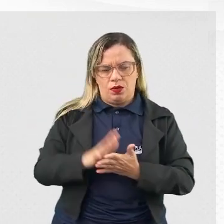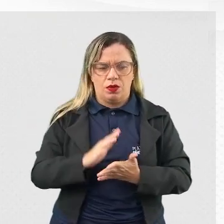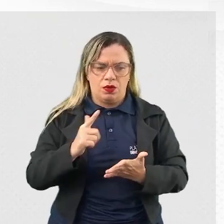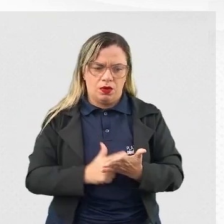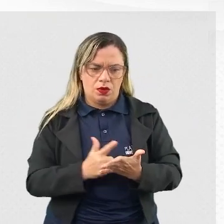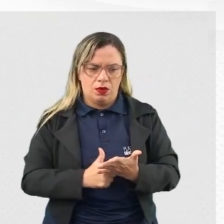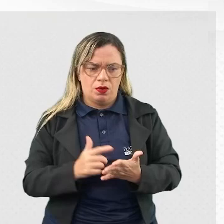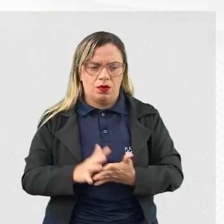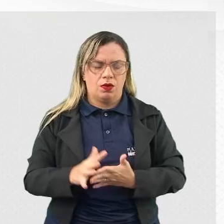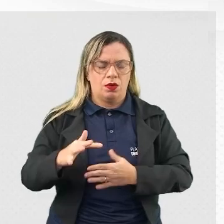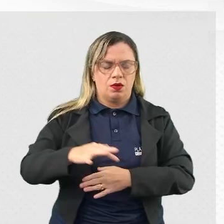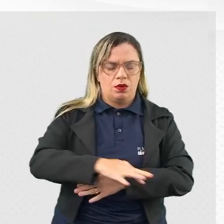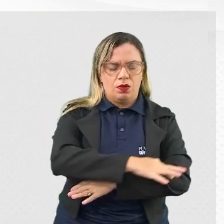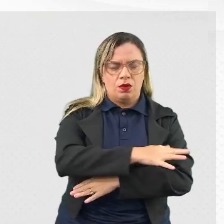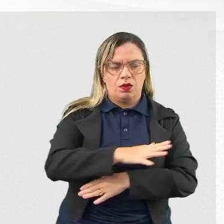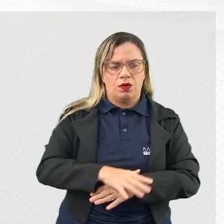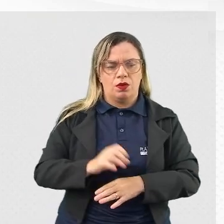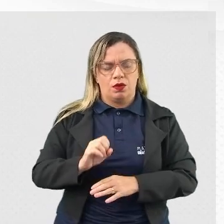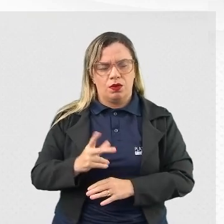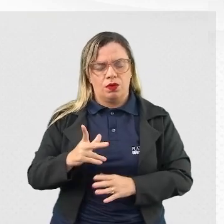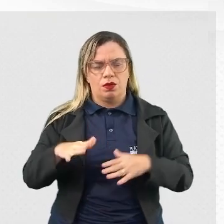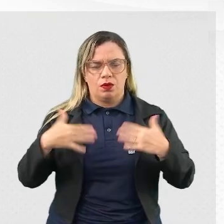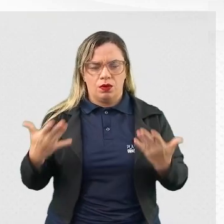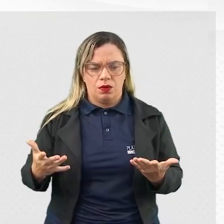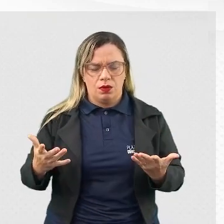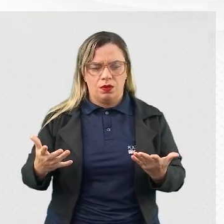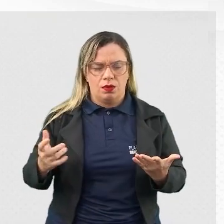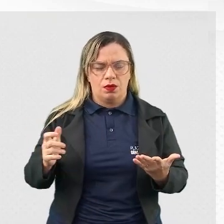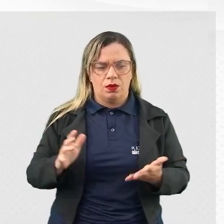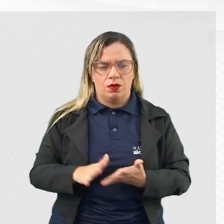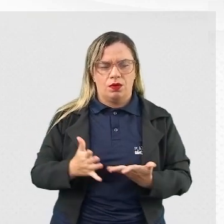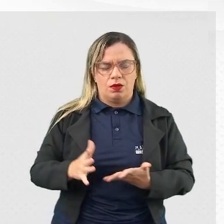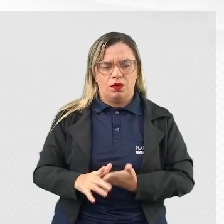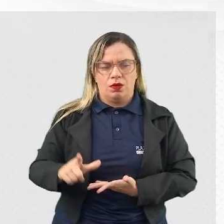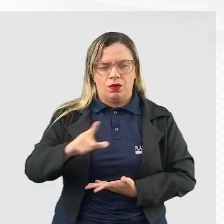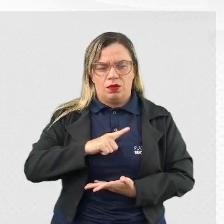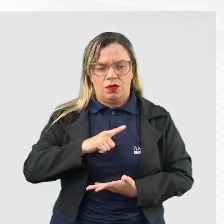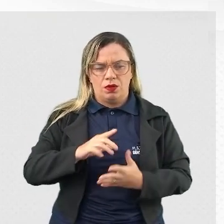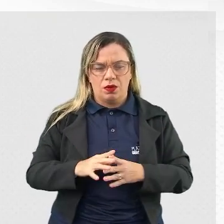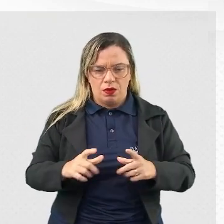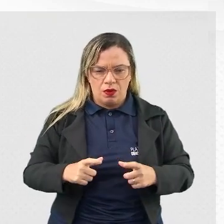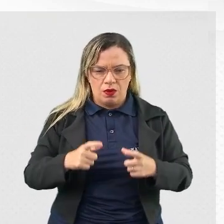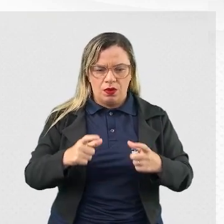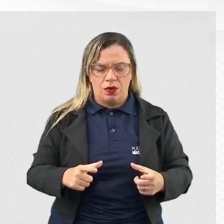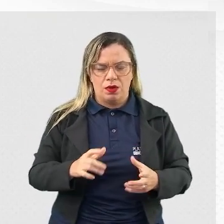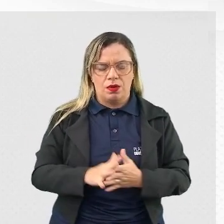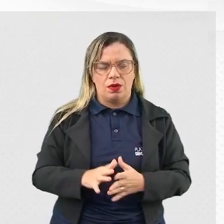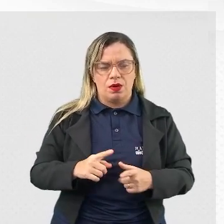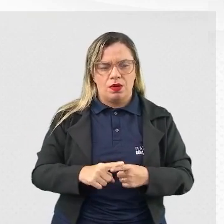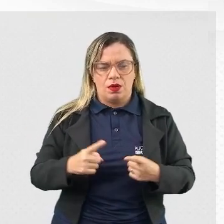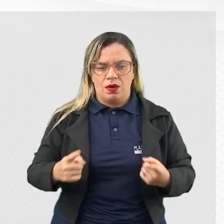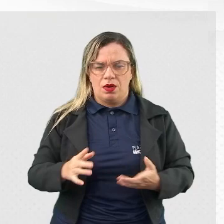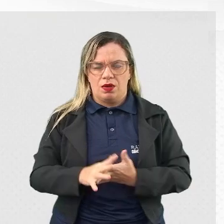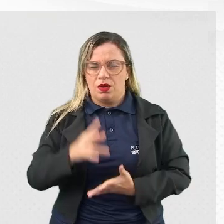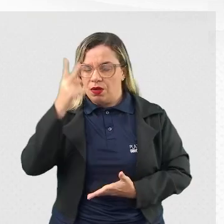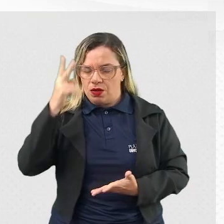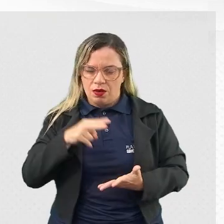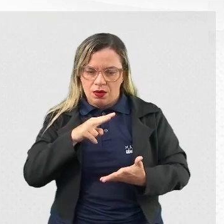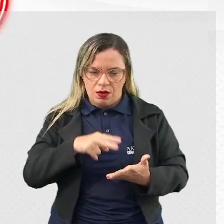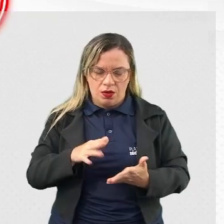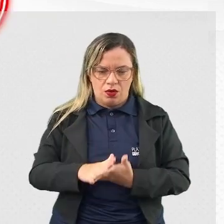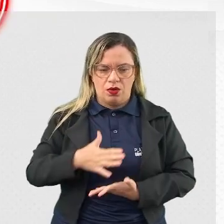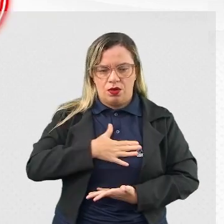de física, tá? Ela tem, encontra, mas não é muito comum, só que eu gosto muito